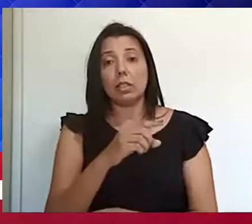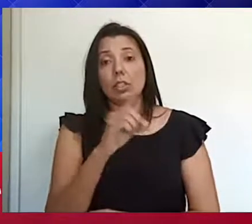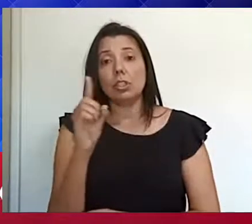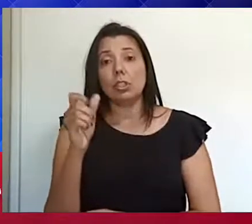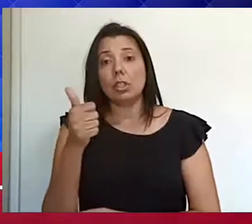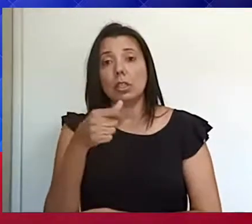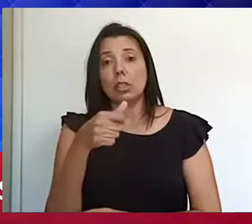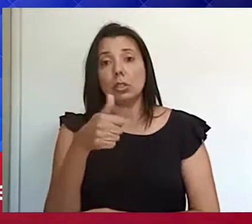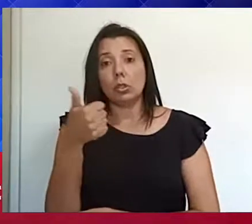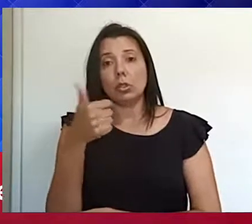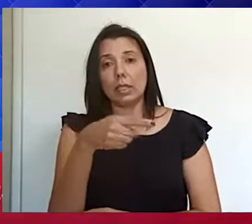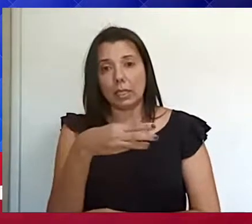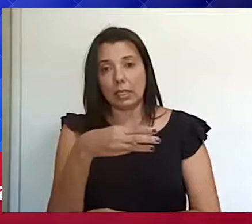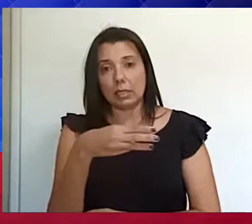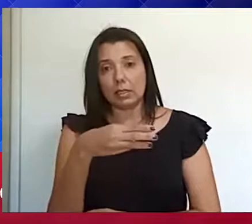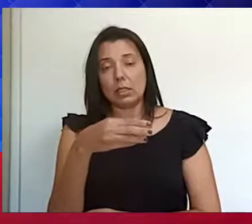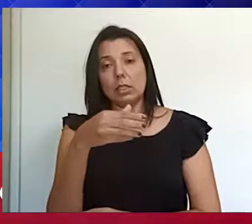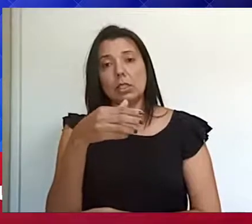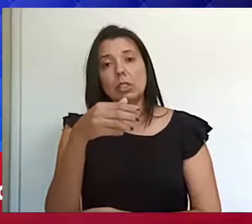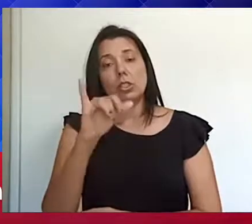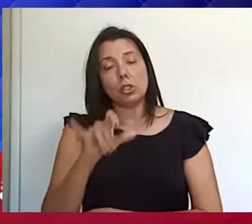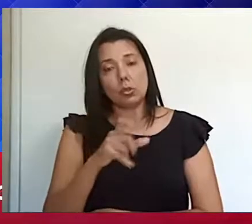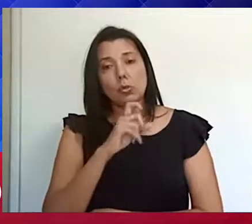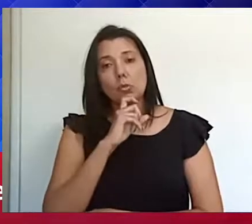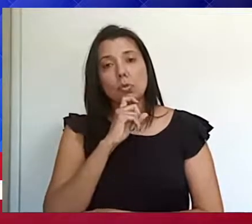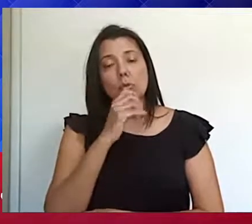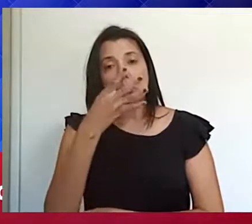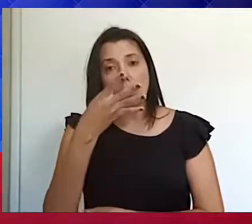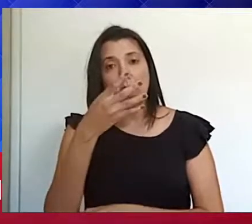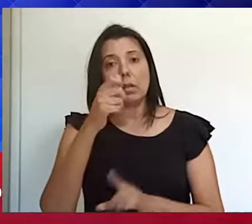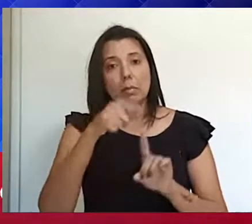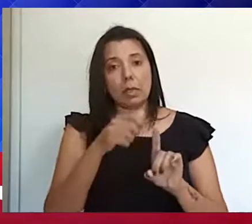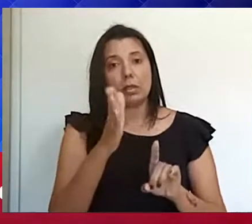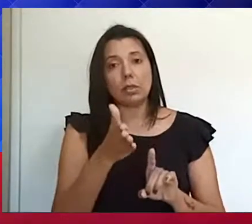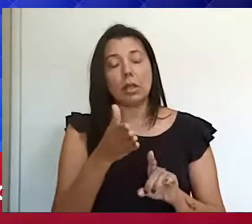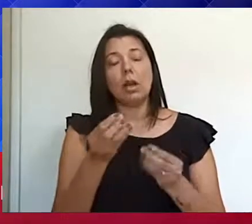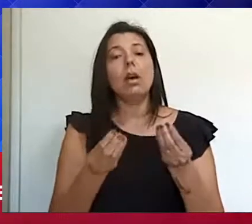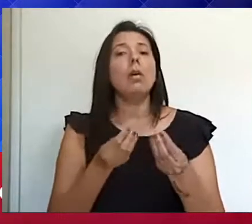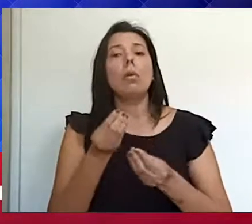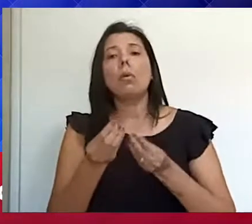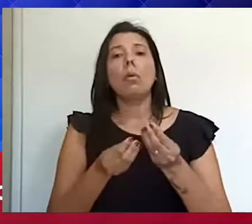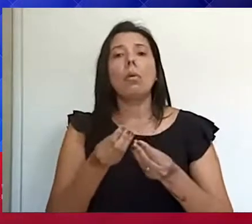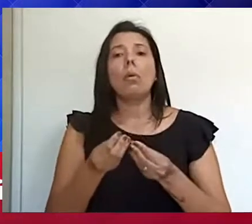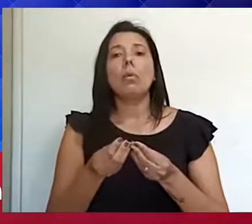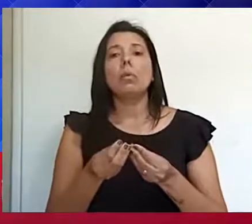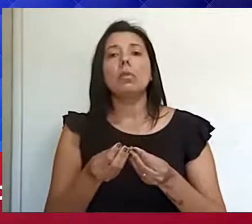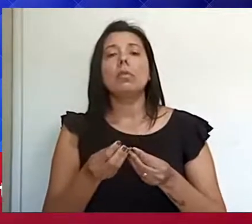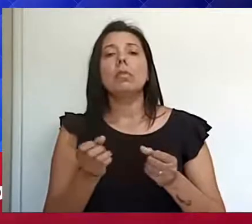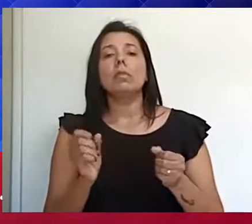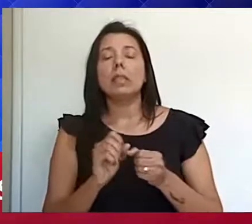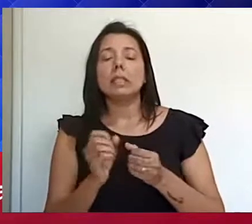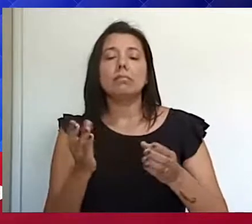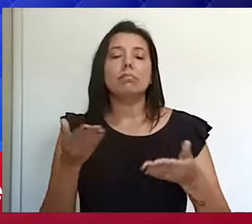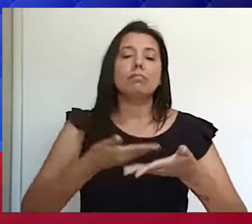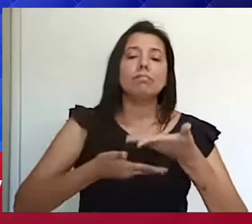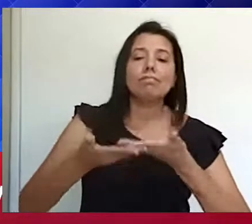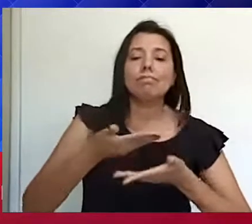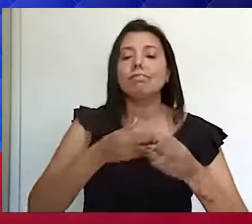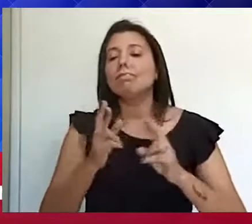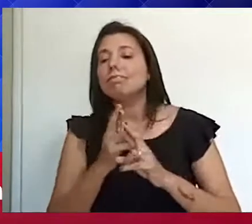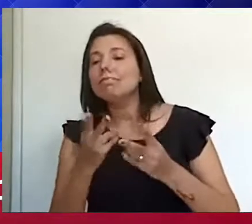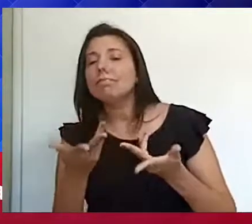né? Então a gente está nessa ansiedade, né, de como fazer essa interação com os estudantes. Mudou muito, né? A